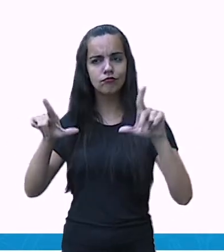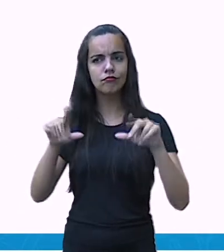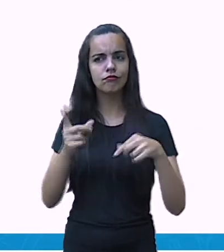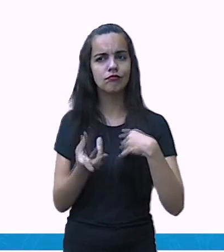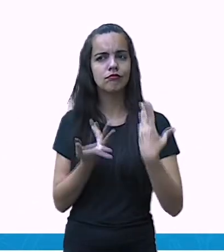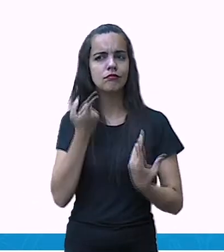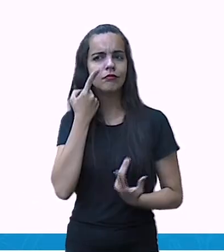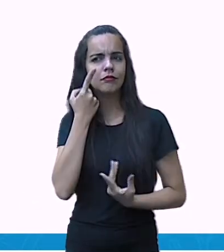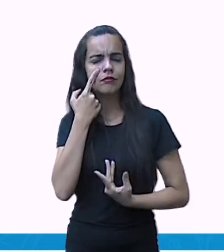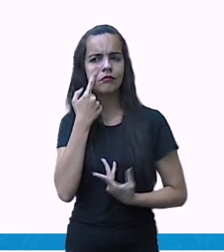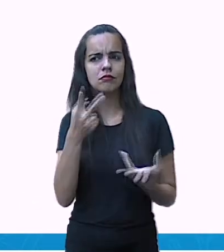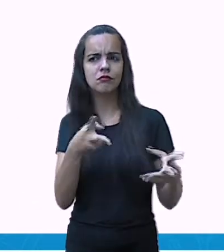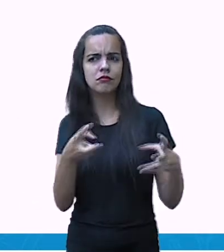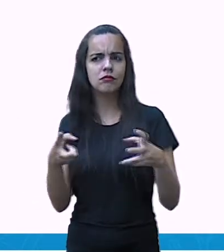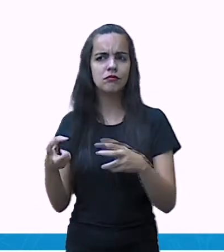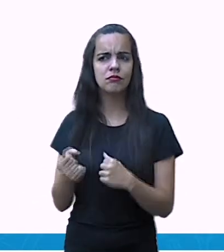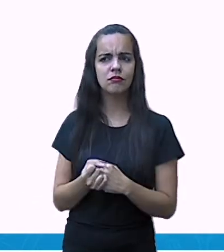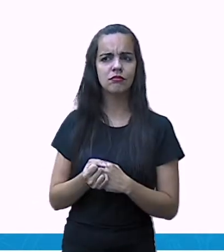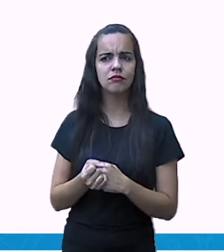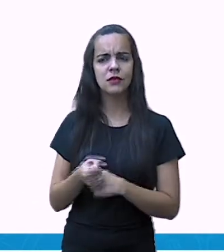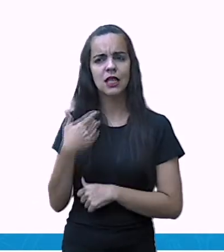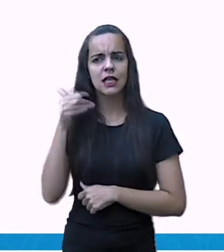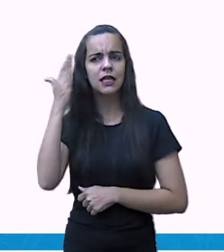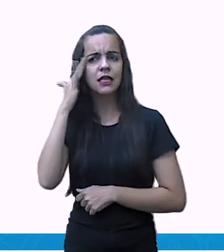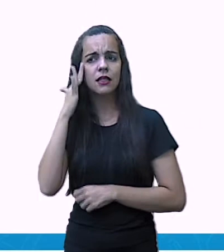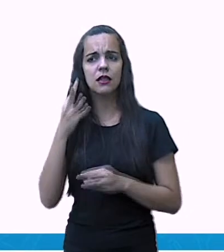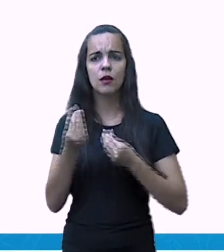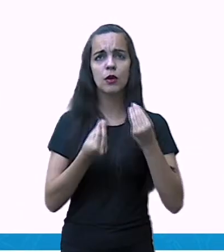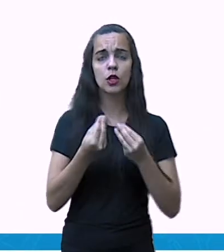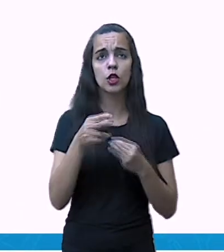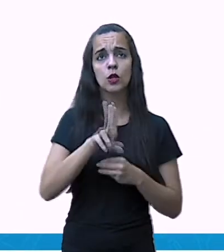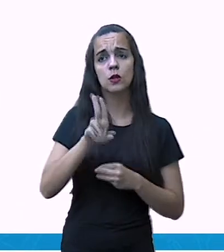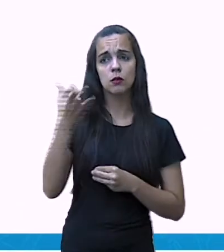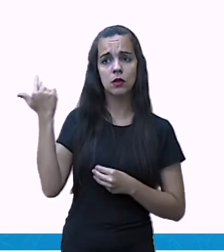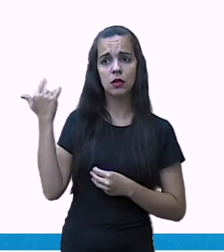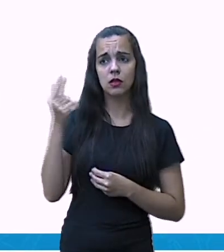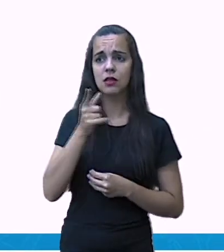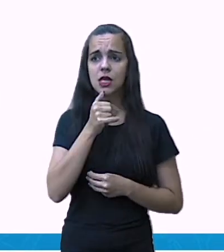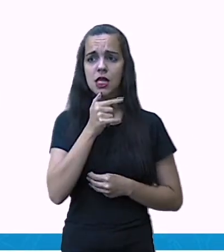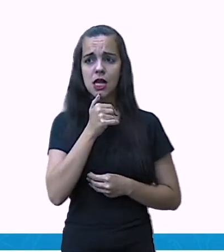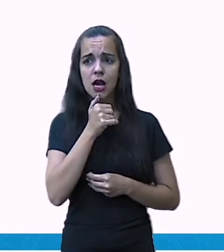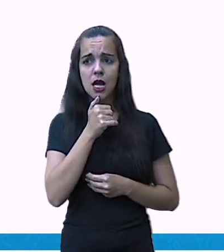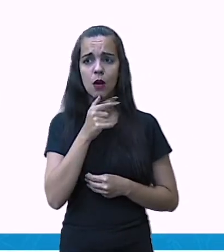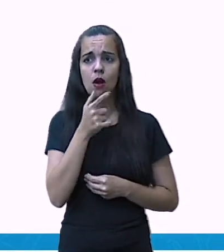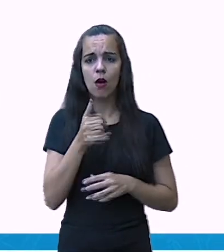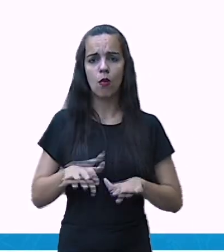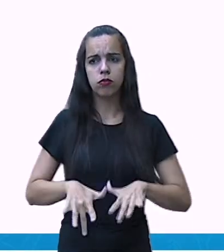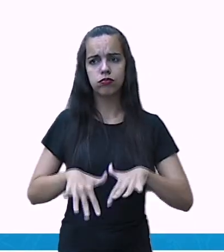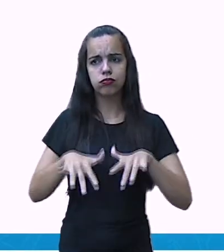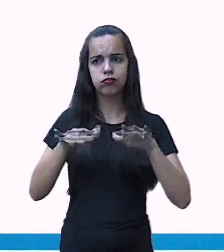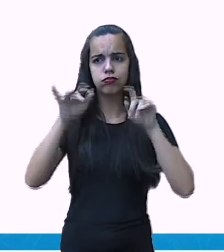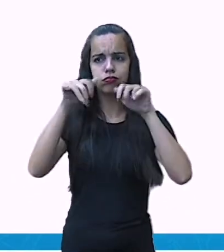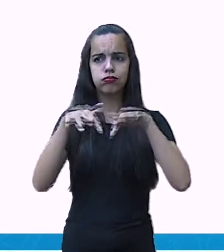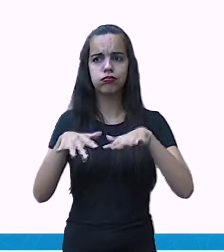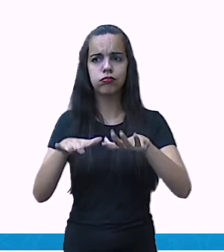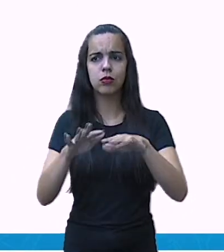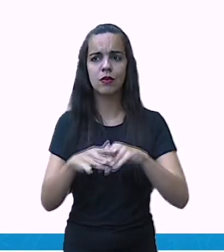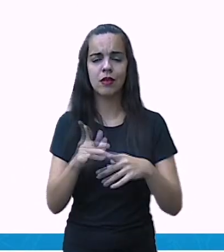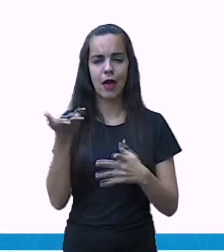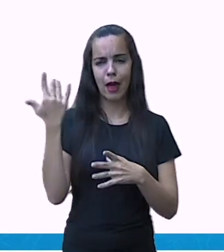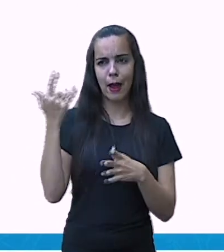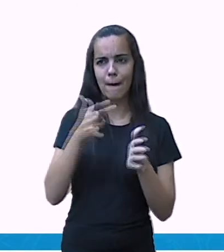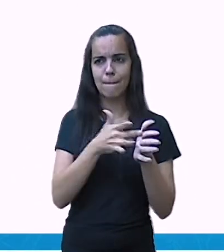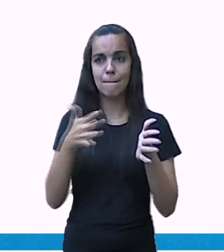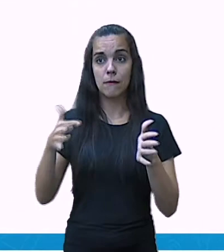facilmente você pode detectar que nós estamos na época das secas. Na